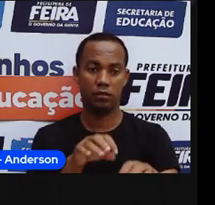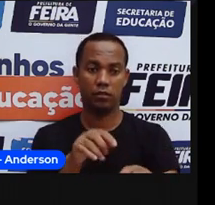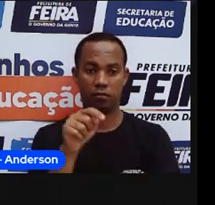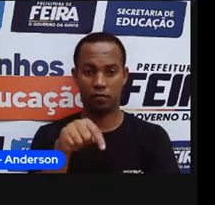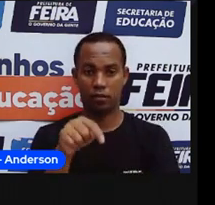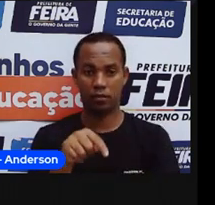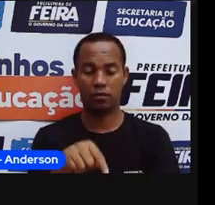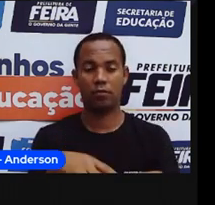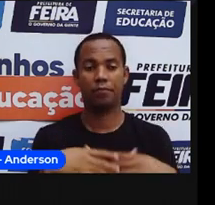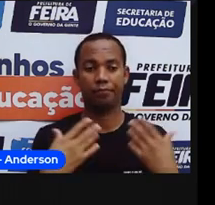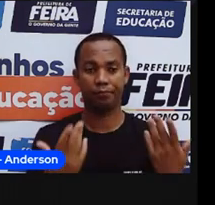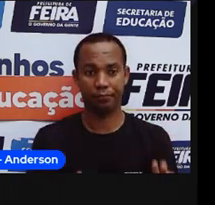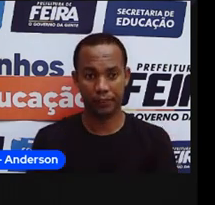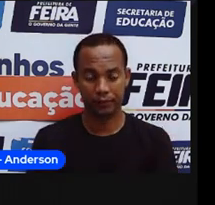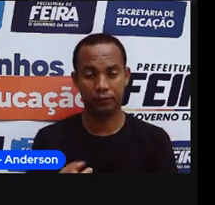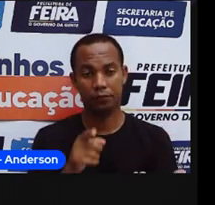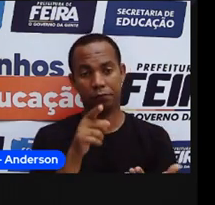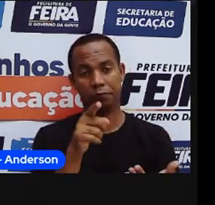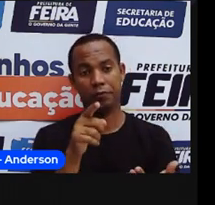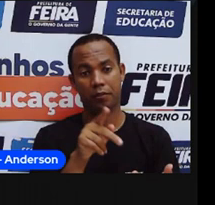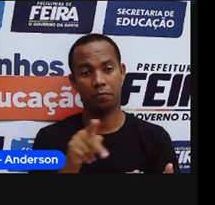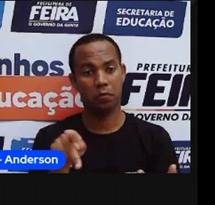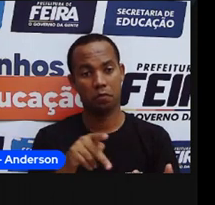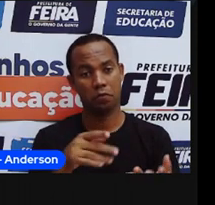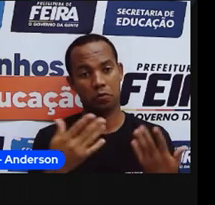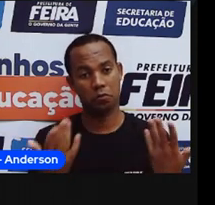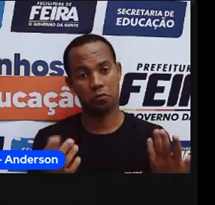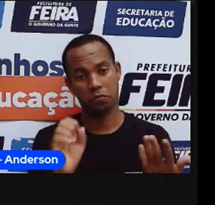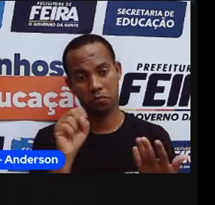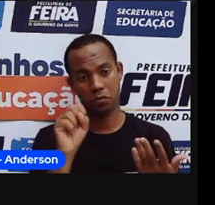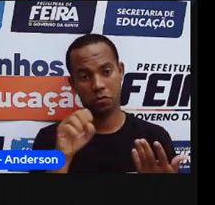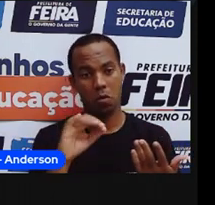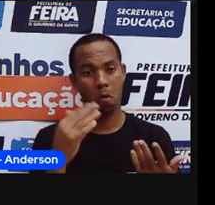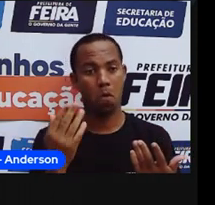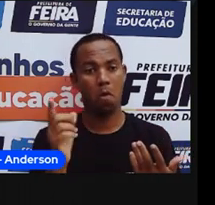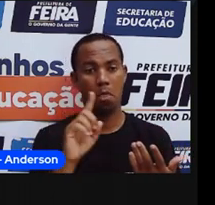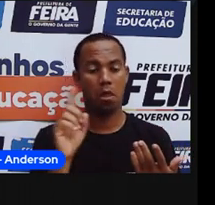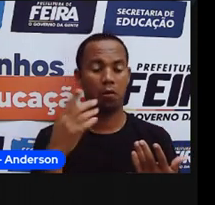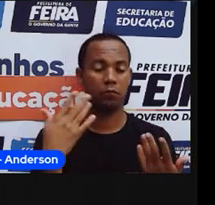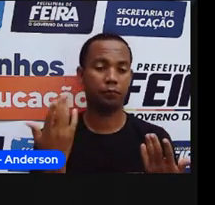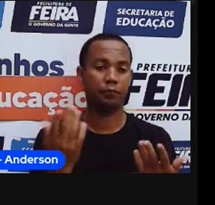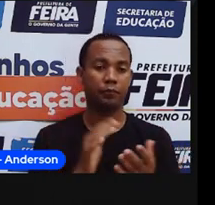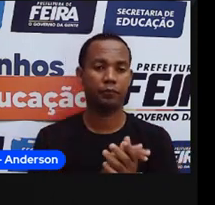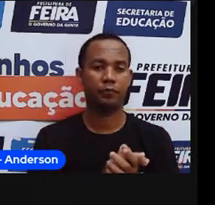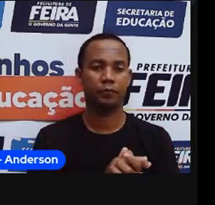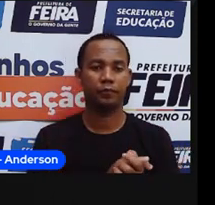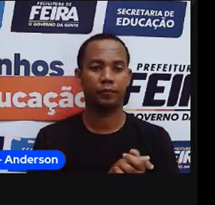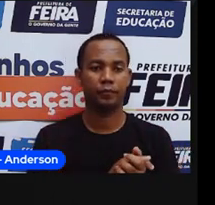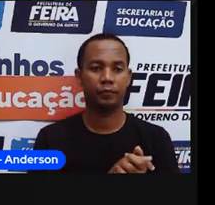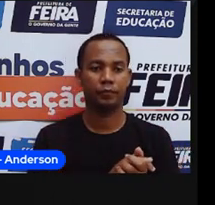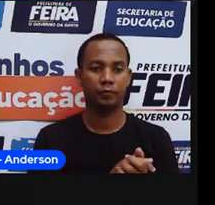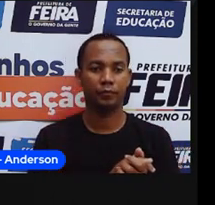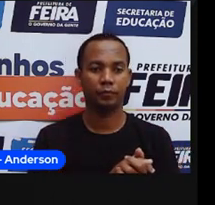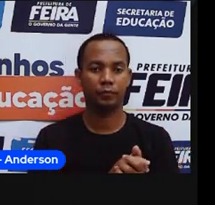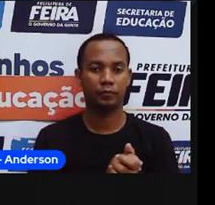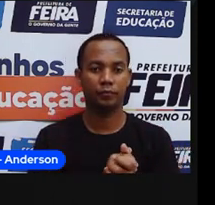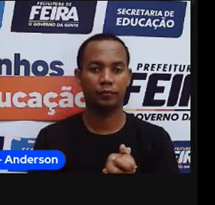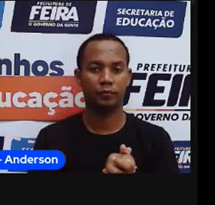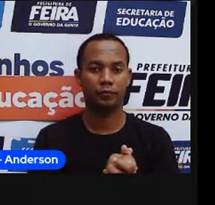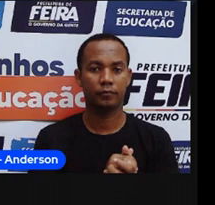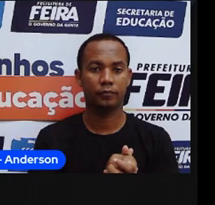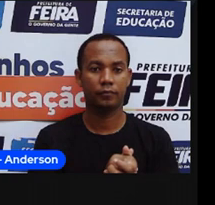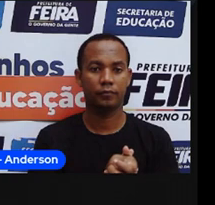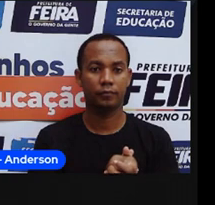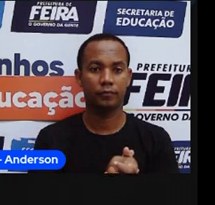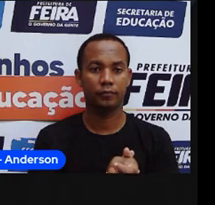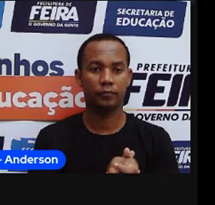né, se vocês irão fazer essa atividade ou não. É uma sugestão nossa para vocês e para os professores.